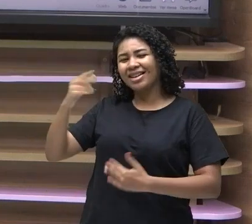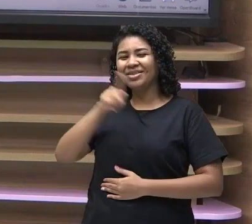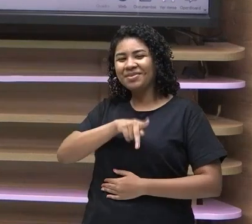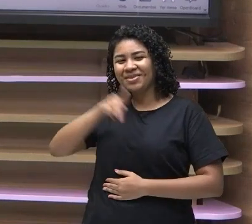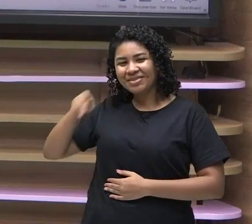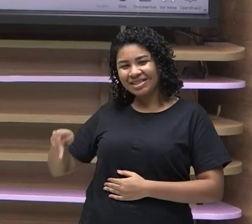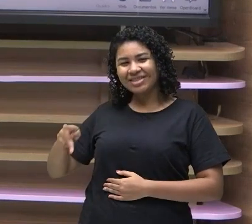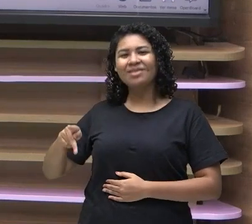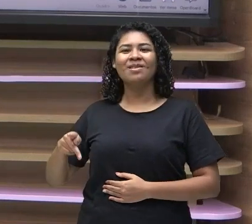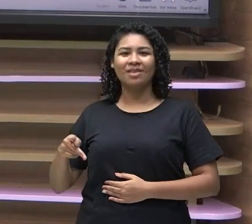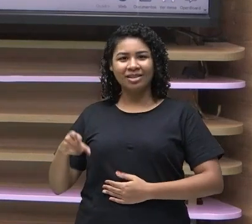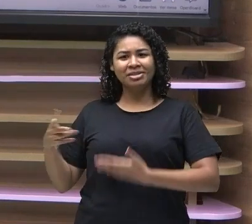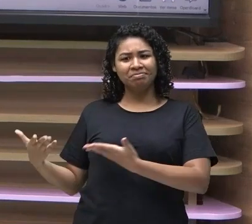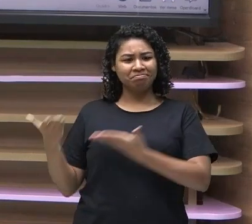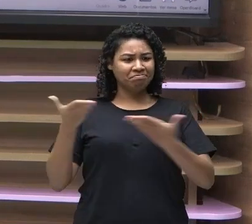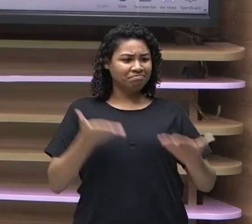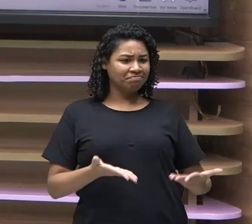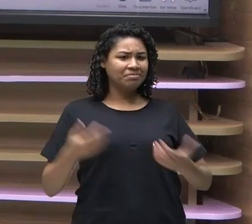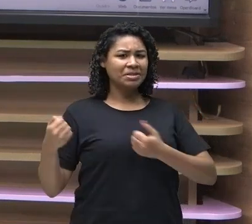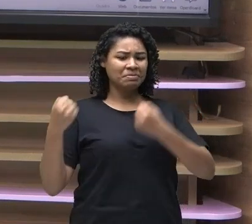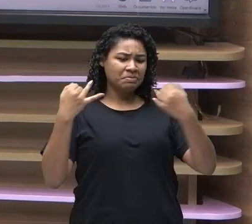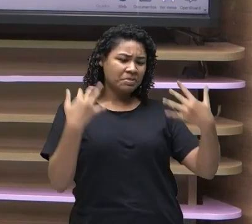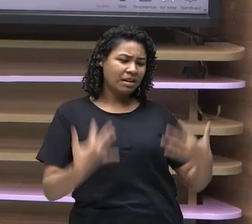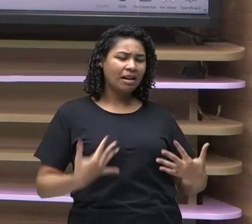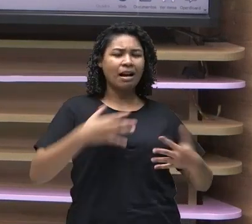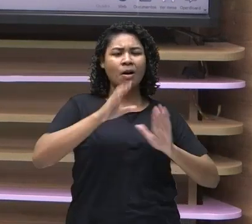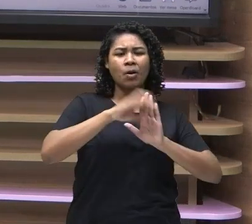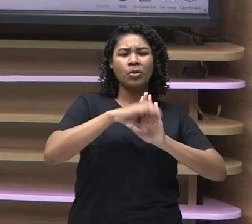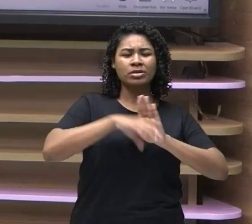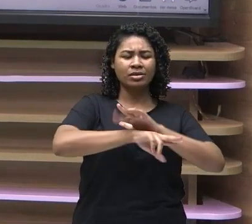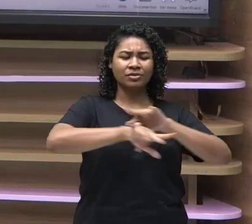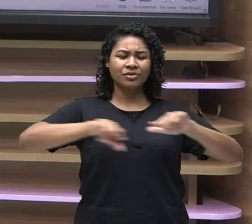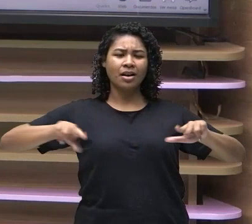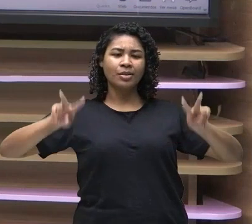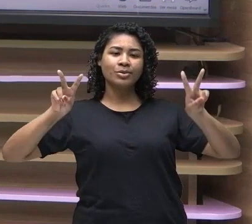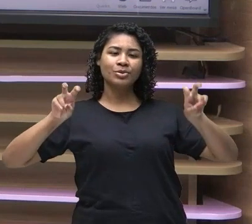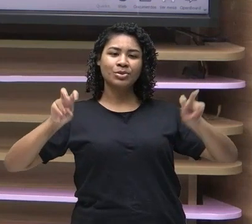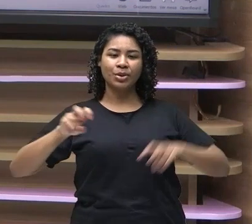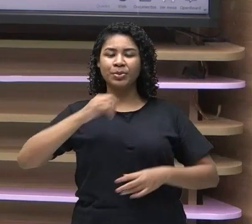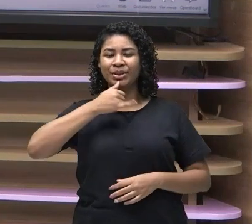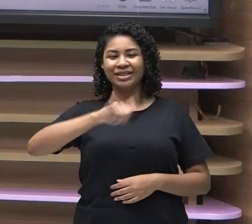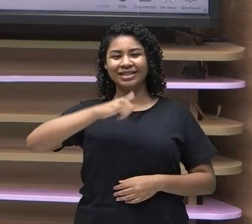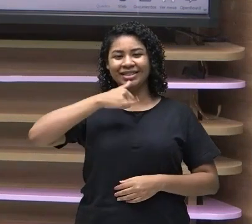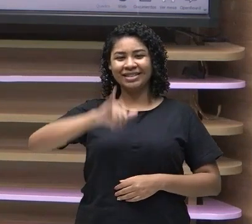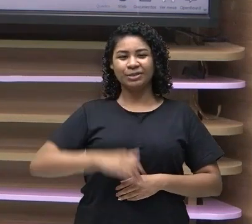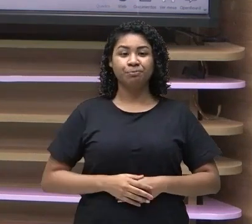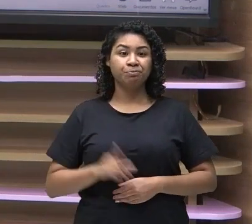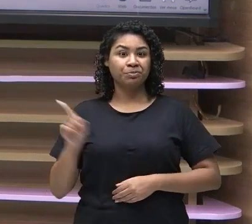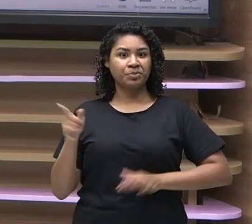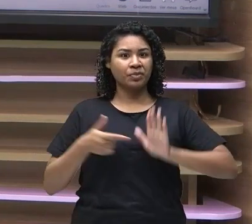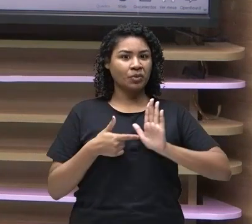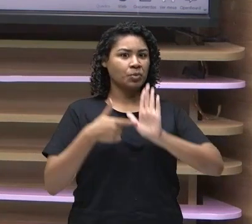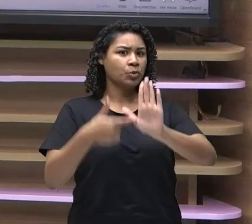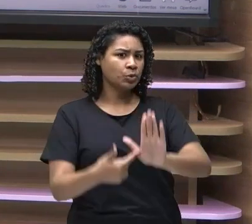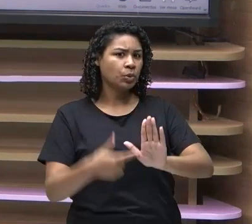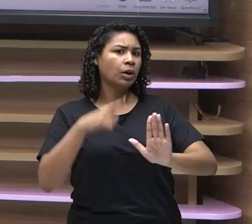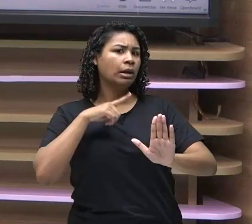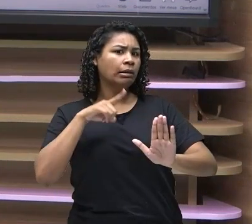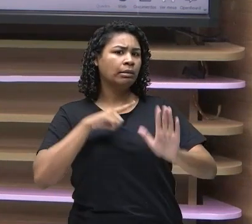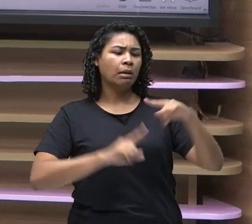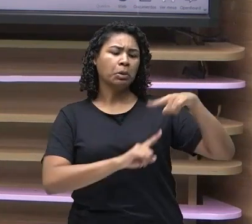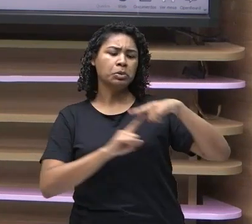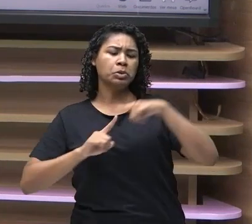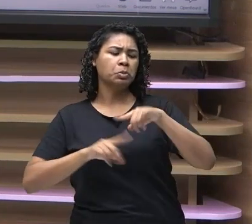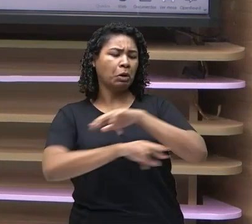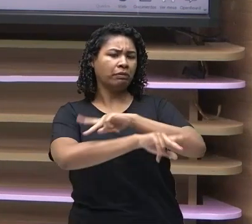resolva né que trouxe pra gente aí vários conceitos relacionado a energia Ela mostrou aí para a gente que existem vários tipos